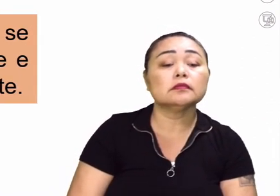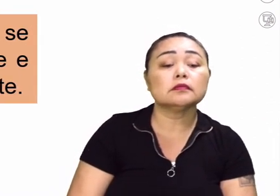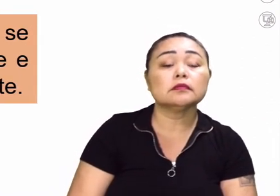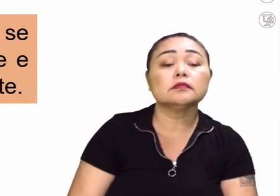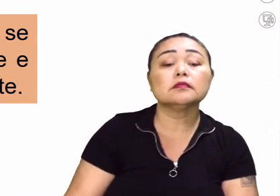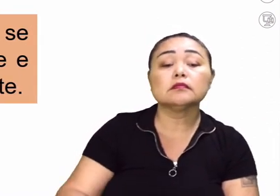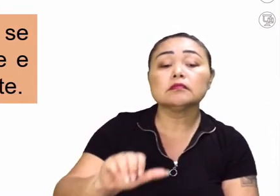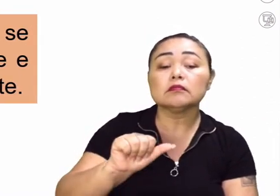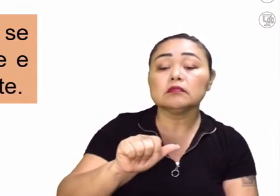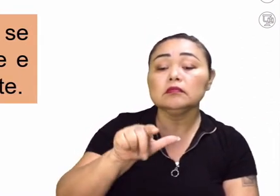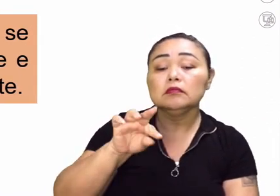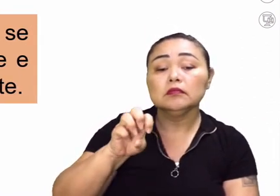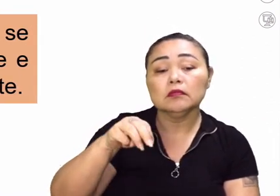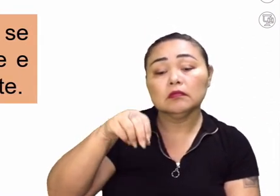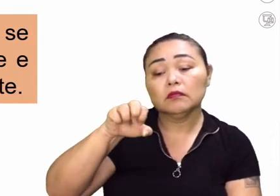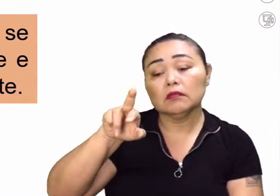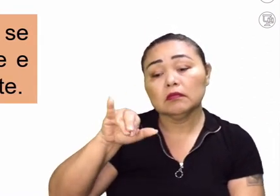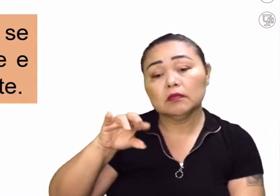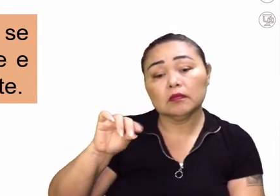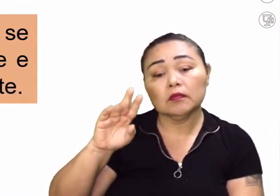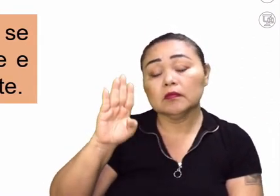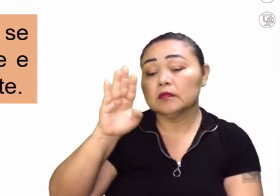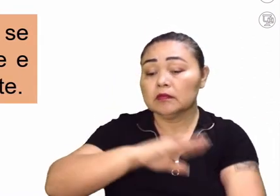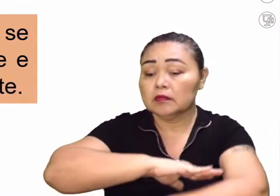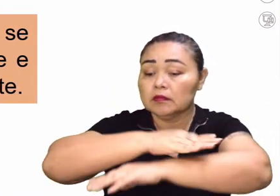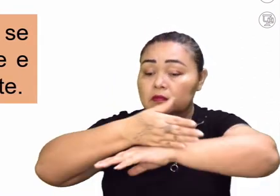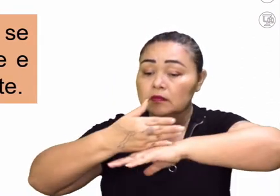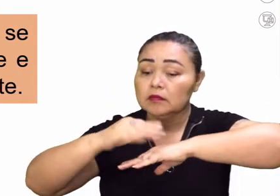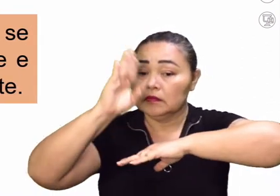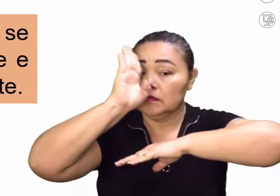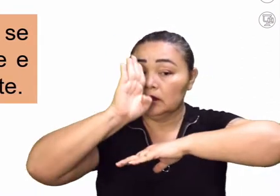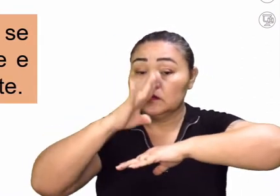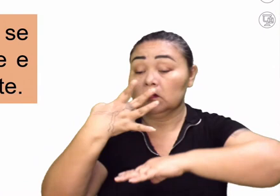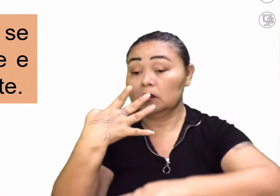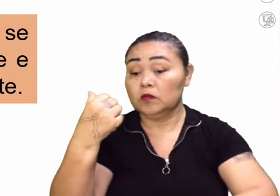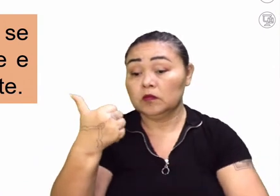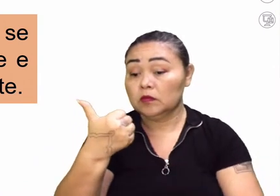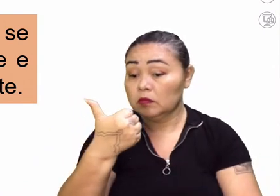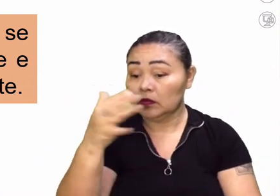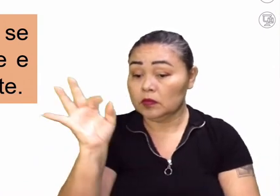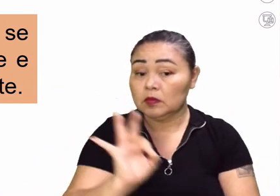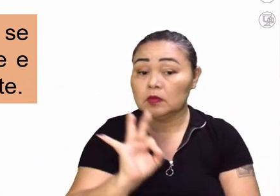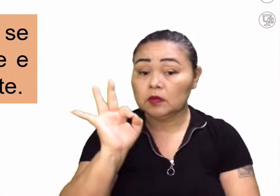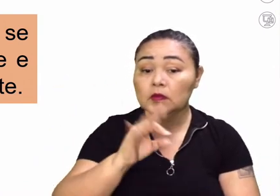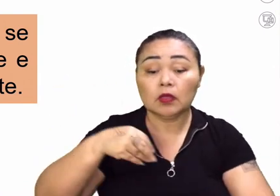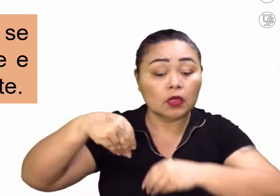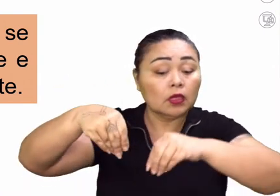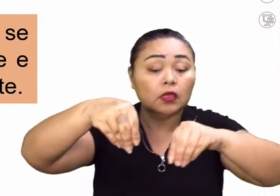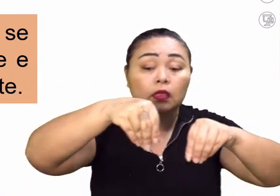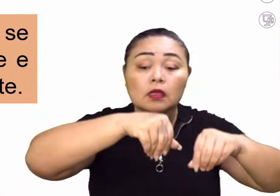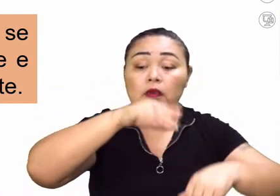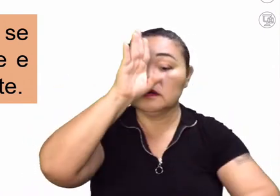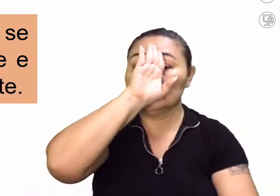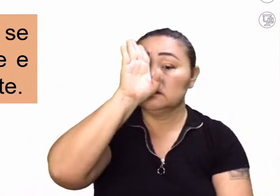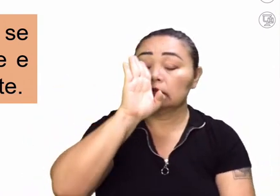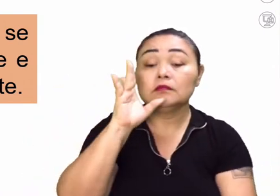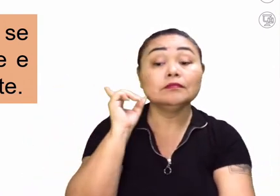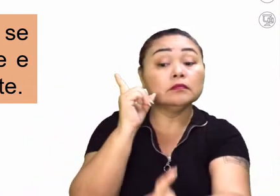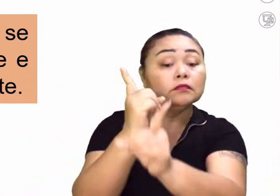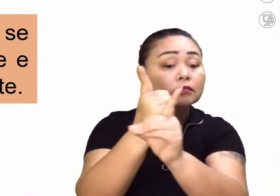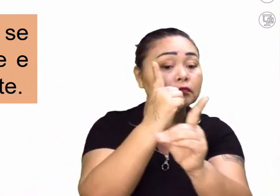a altimetria do relevo brasileiro 41% das terras do Brasil galera a gente vai encontrar